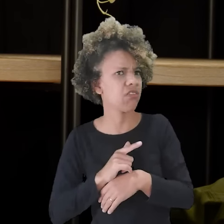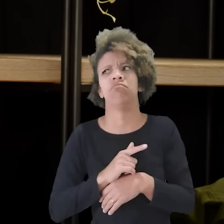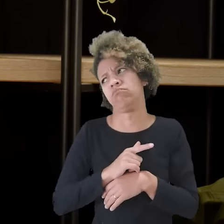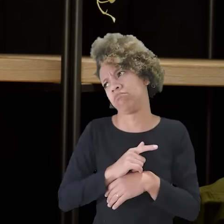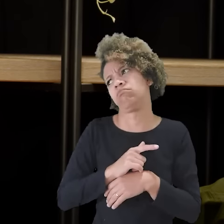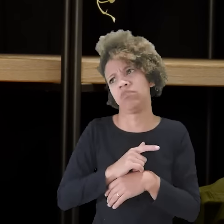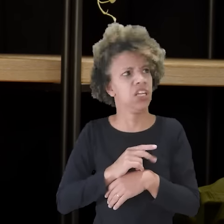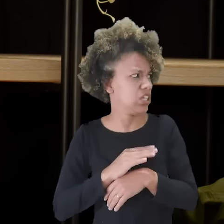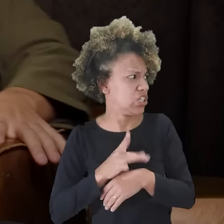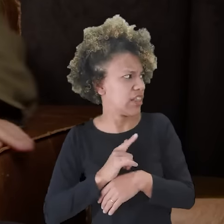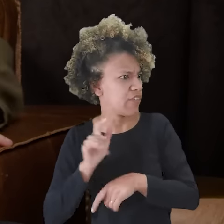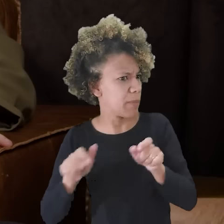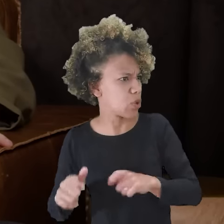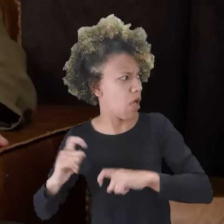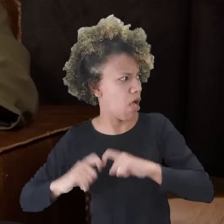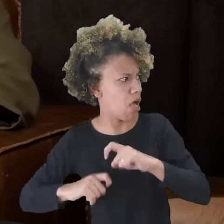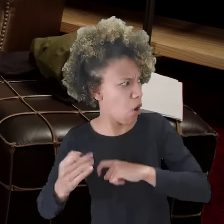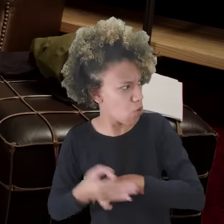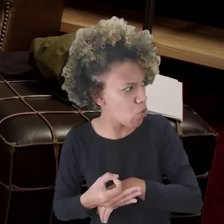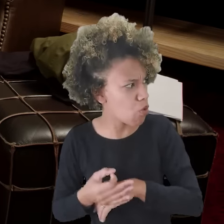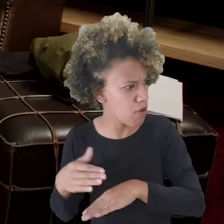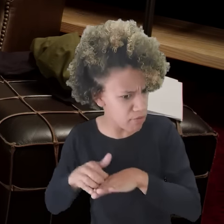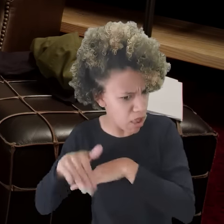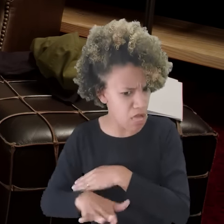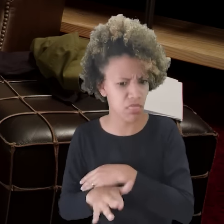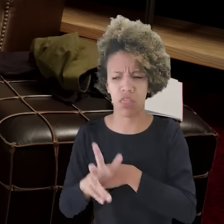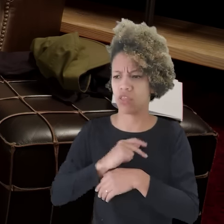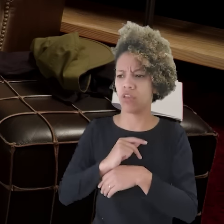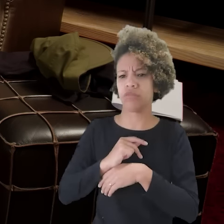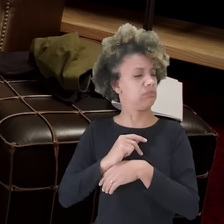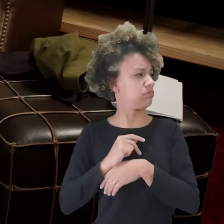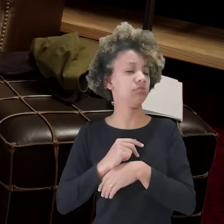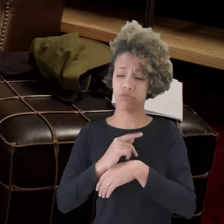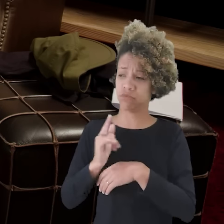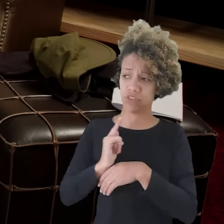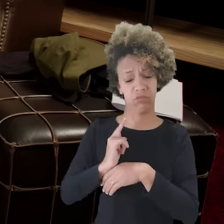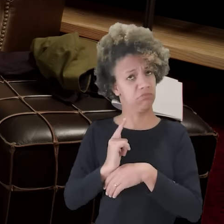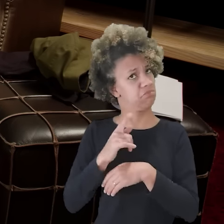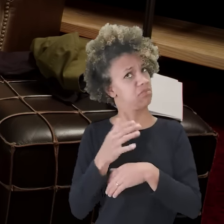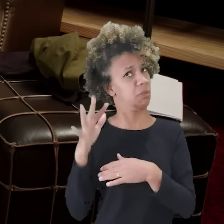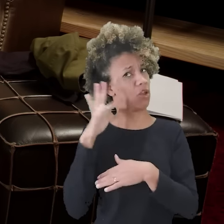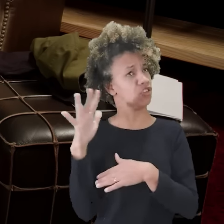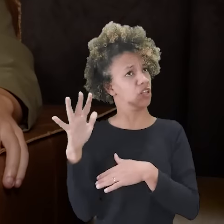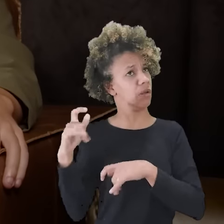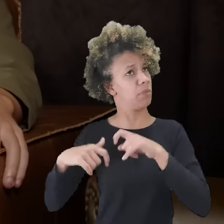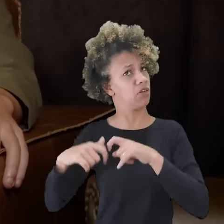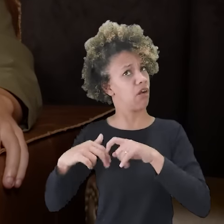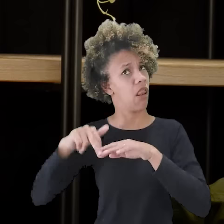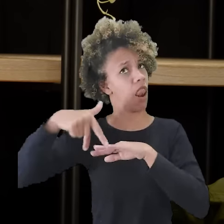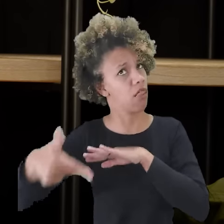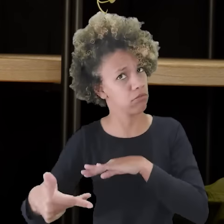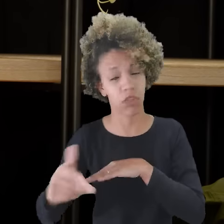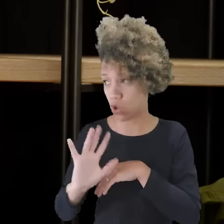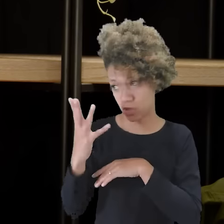Jesus gente comendo o cu na ladeira é difícil cara comendo a pessoa vai caindo não sei acontece de